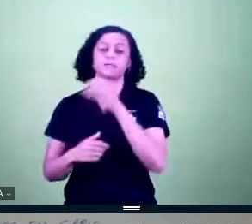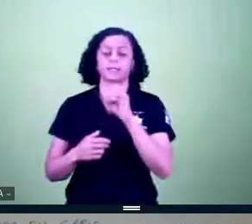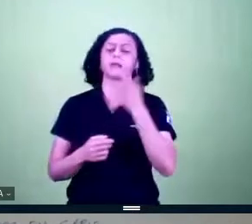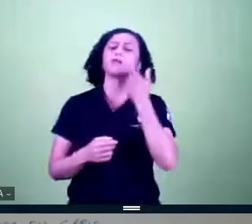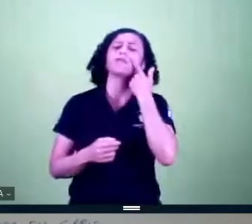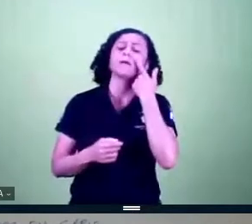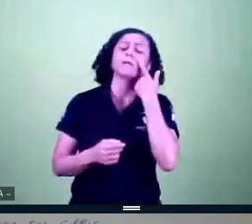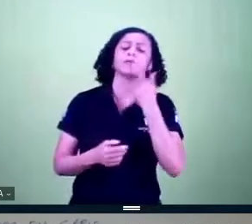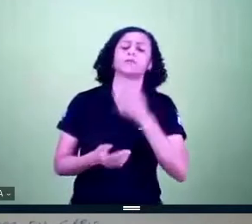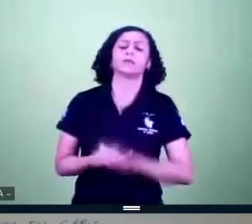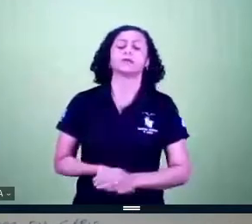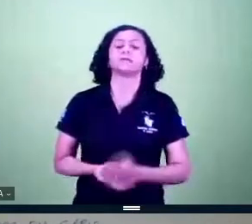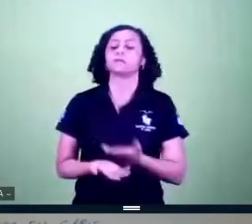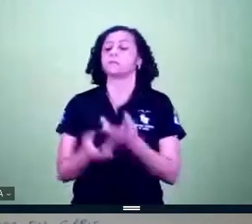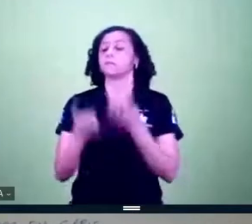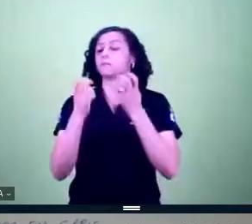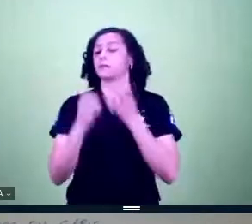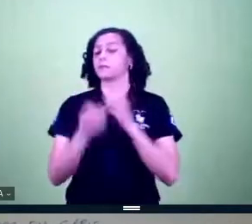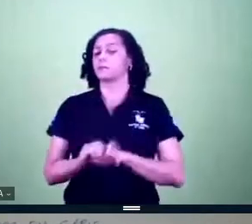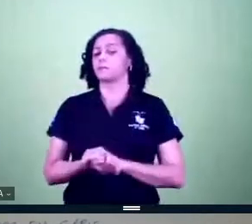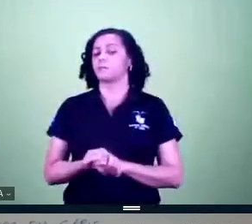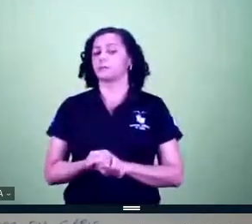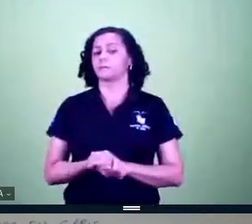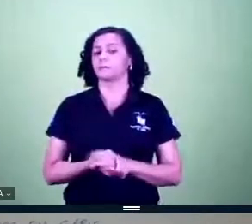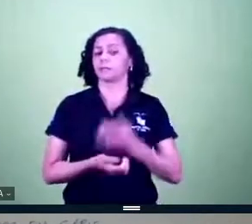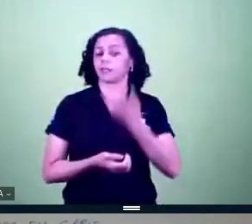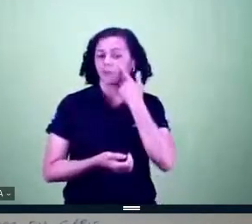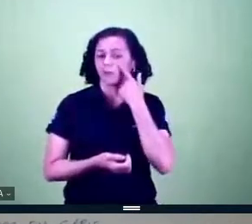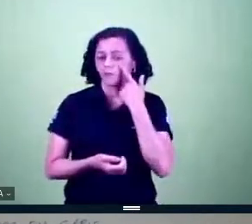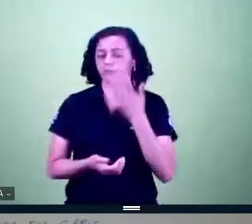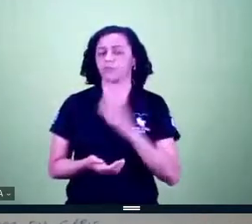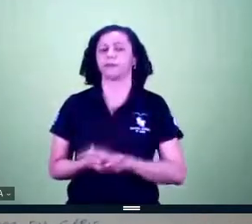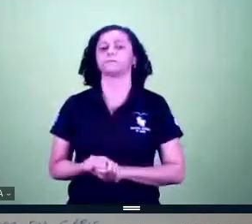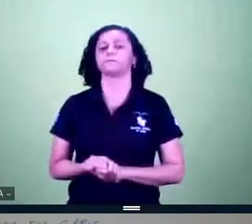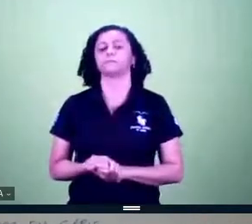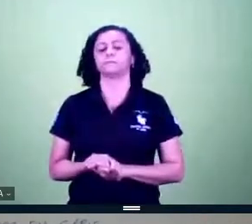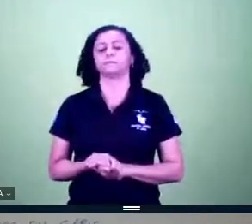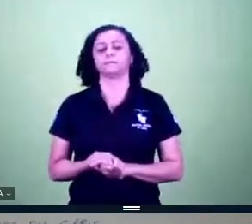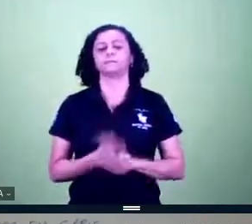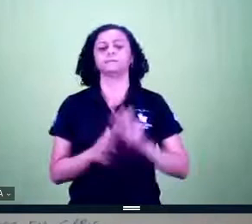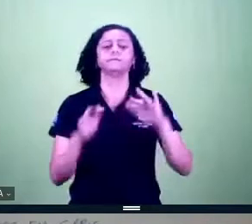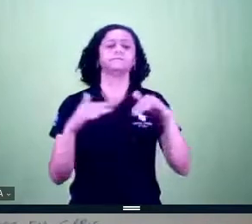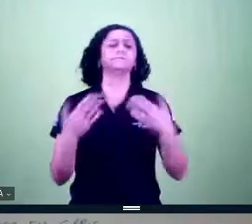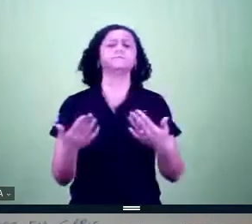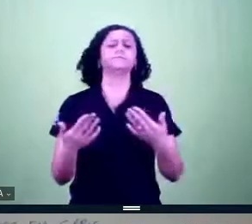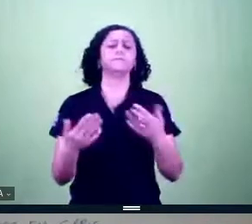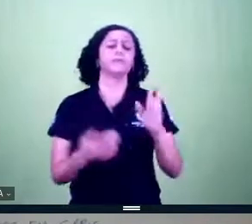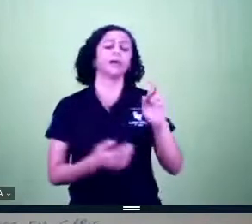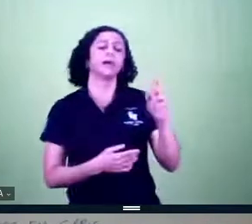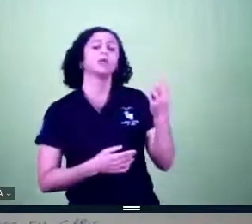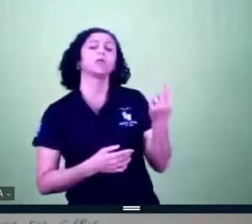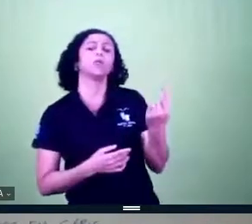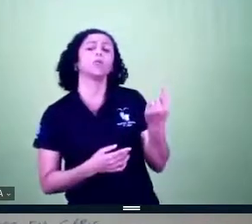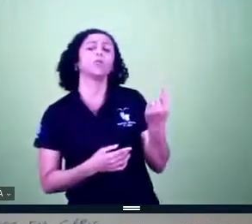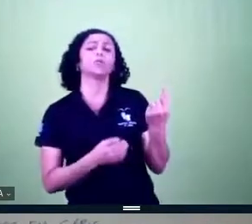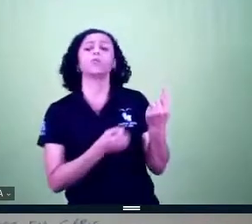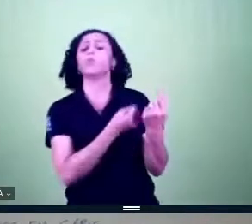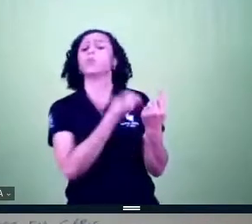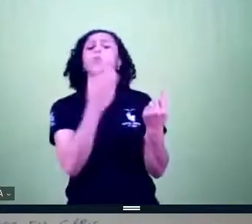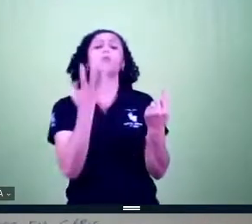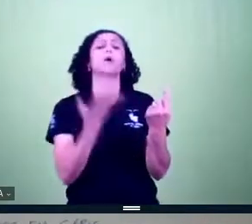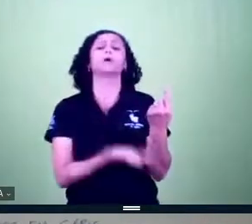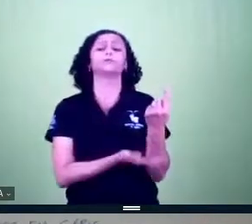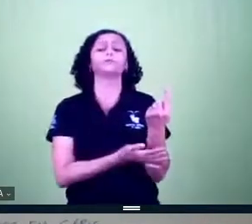Vamos ver se vocês conseguem enxergar aqui, vai ficar muito bagunçado, mas é assim que a gente vai se entendendo. Quanto que vale o R1, meninos? R1